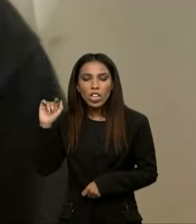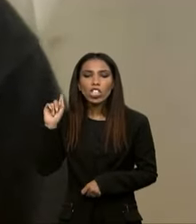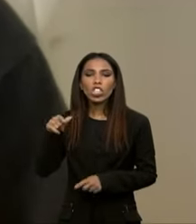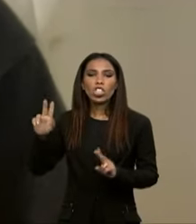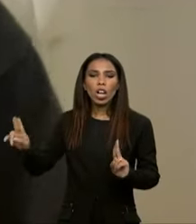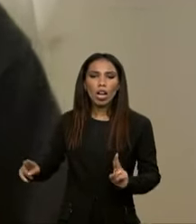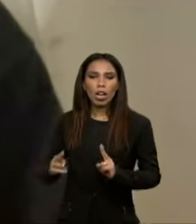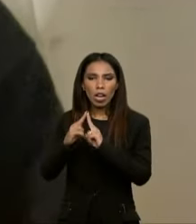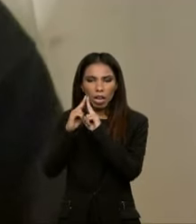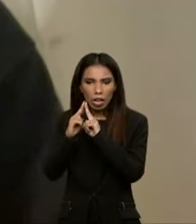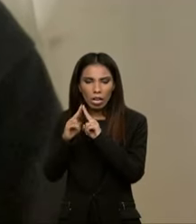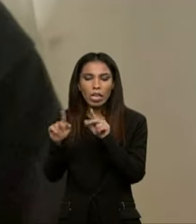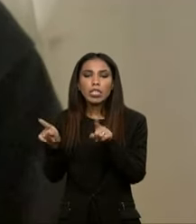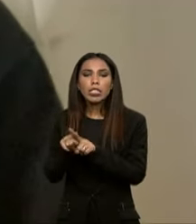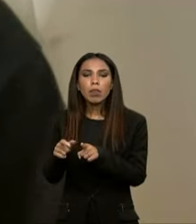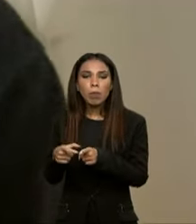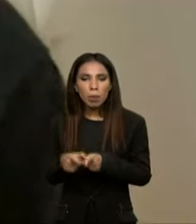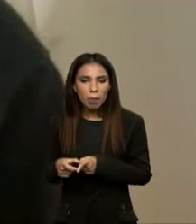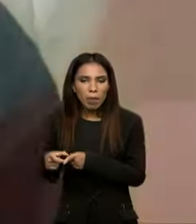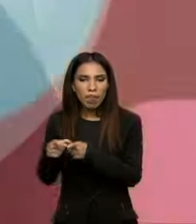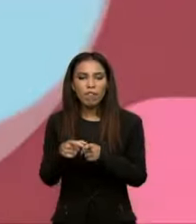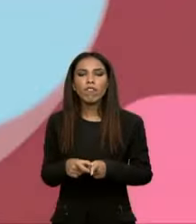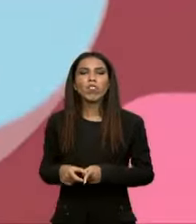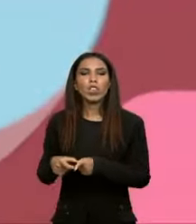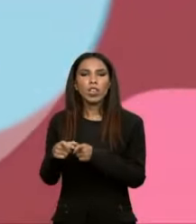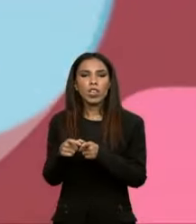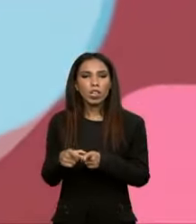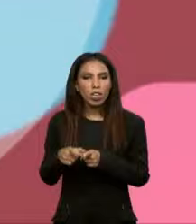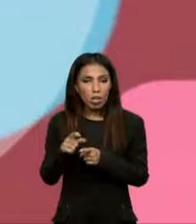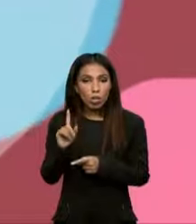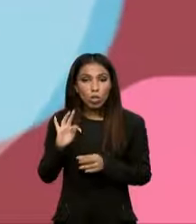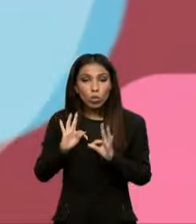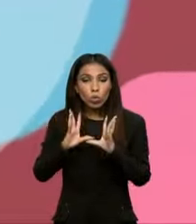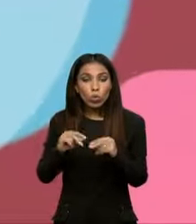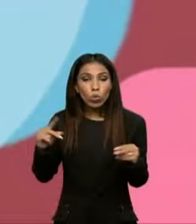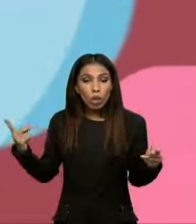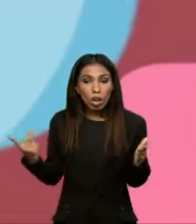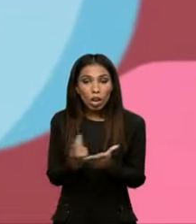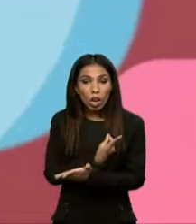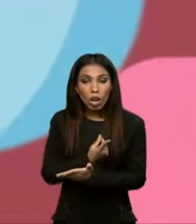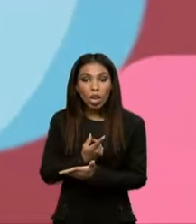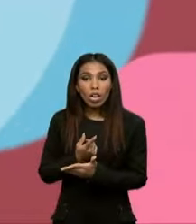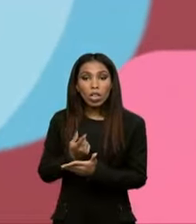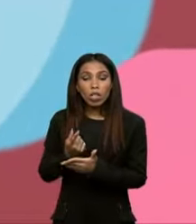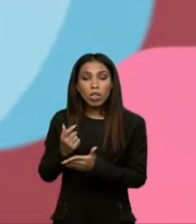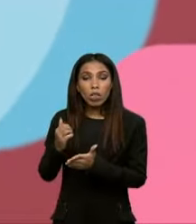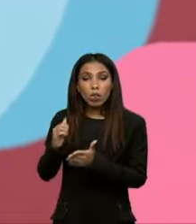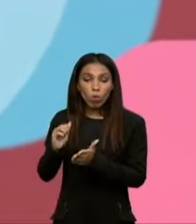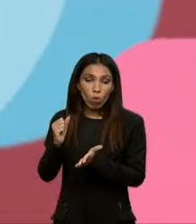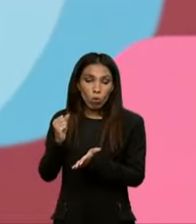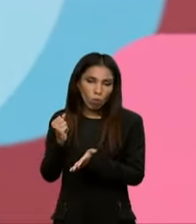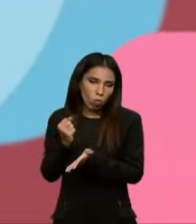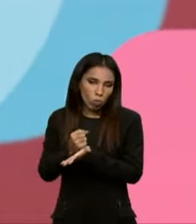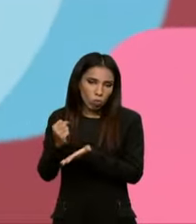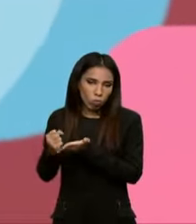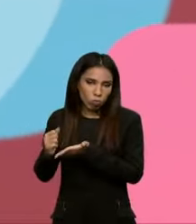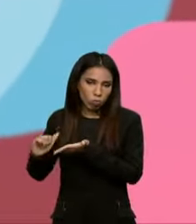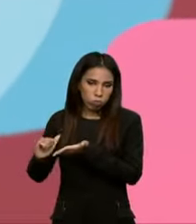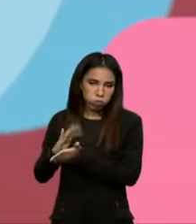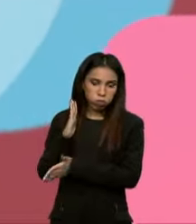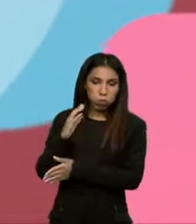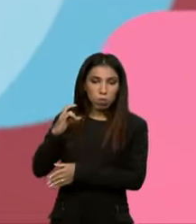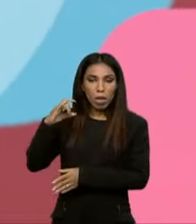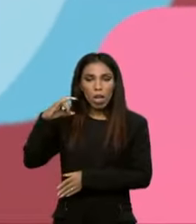já fizemos periferia de Paris. E isso tudo aconteceu porque eu resolvi investir o dinheiro de uma rescisão de contrato da minha última